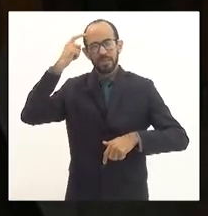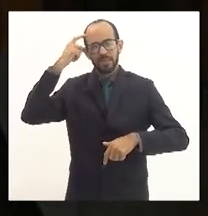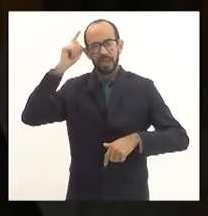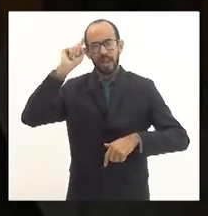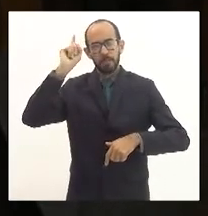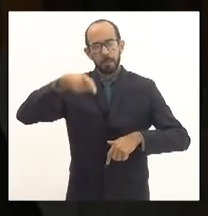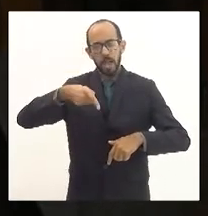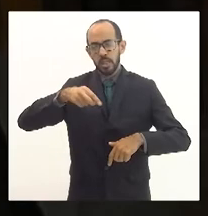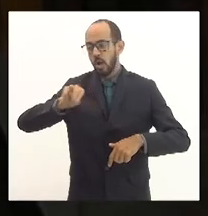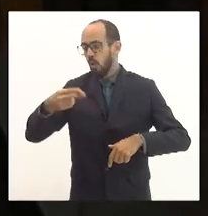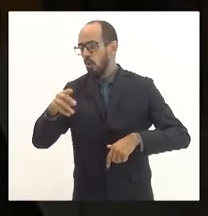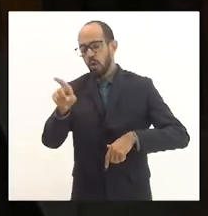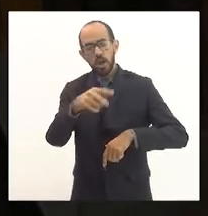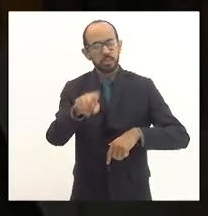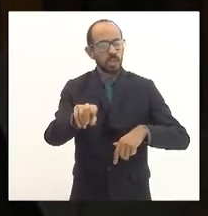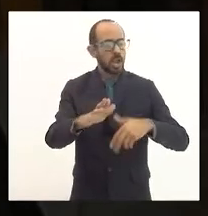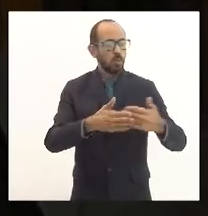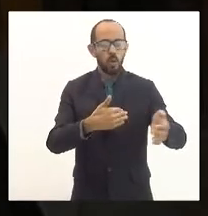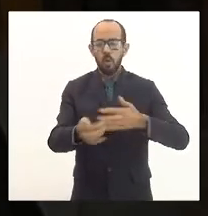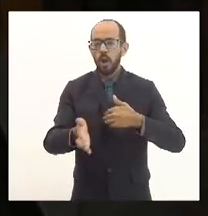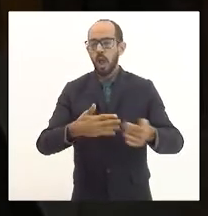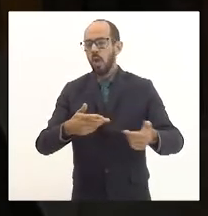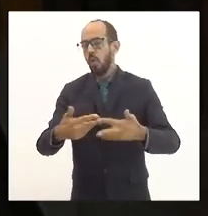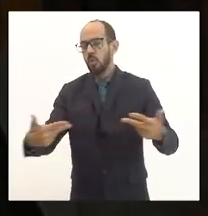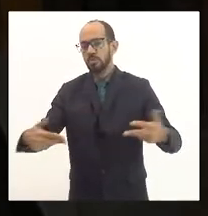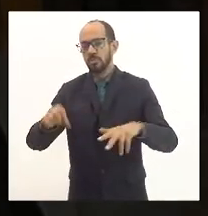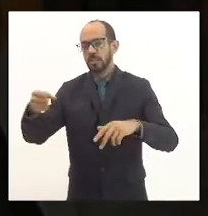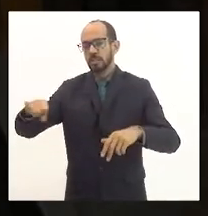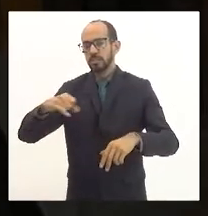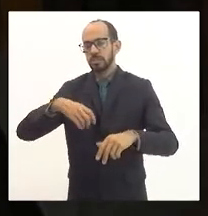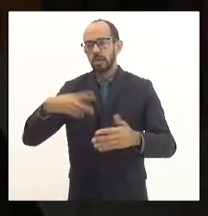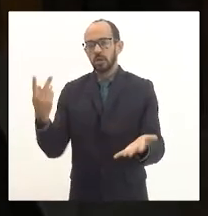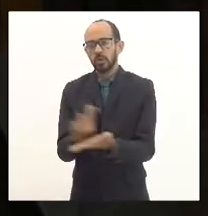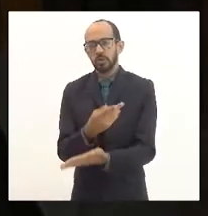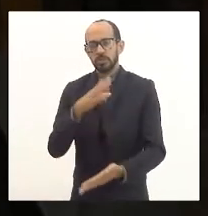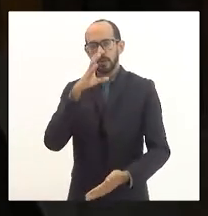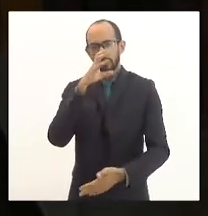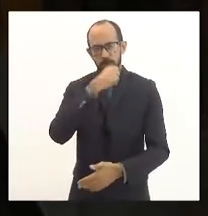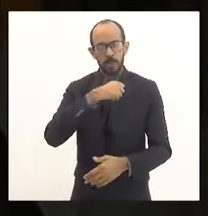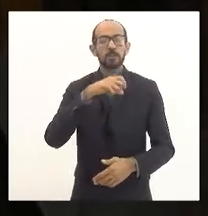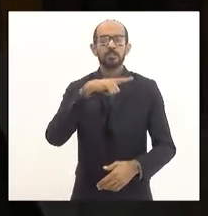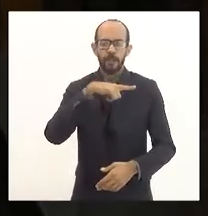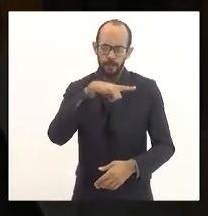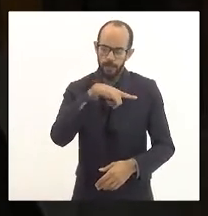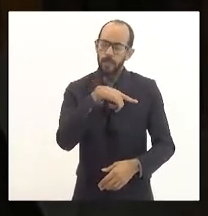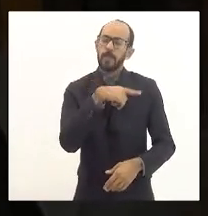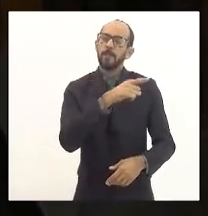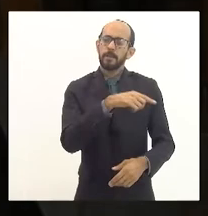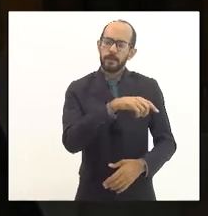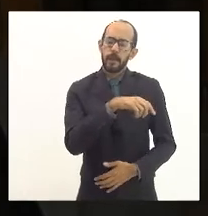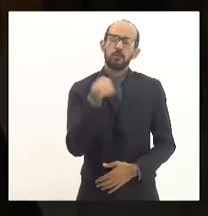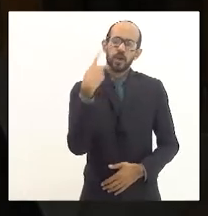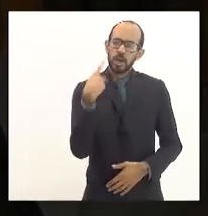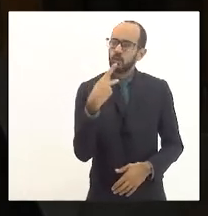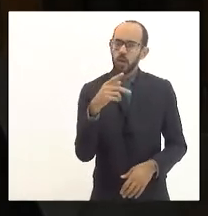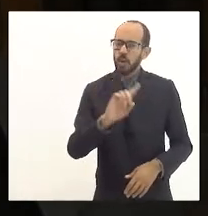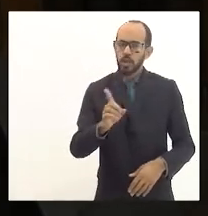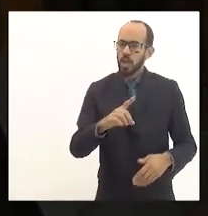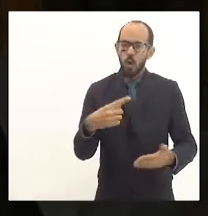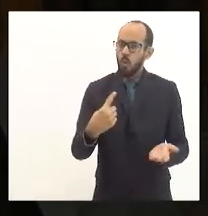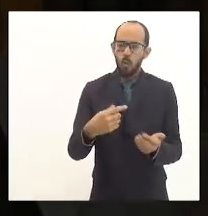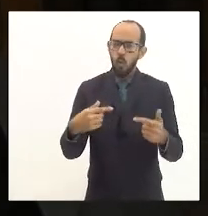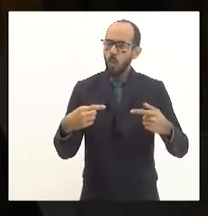em todos na cidade mas encontra resistência começar a falar Vereador Alexandre e população de bem que não compacto e não